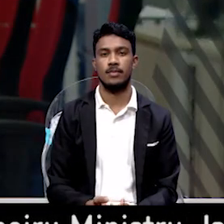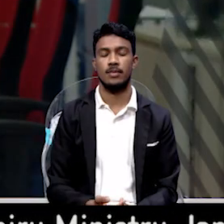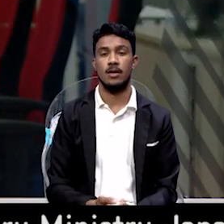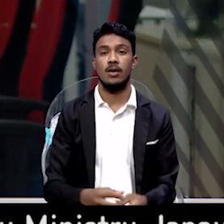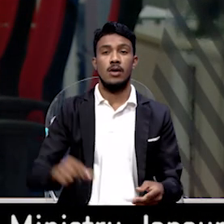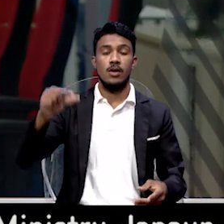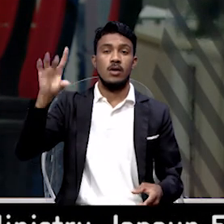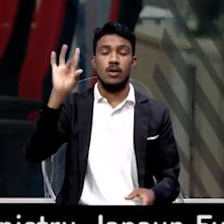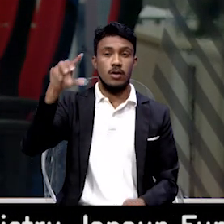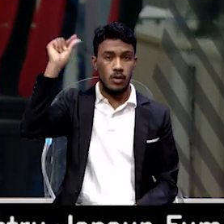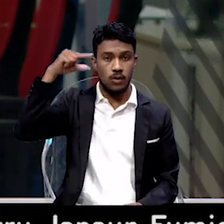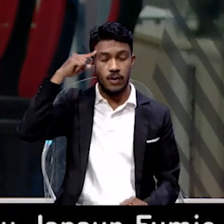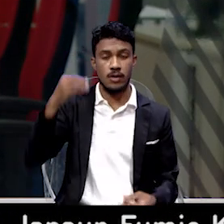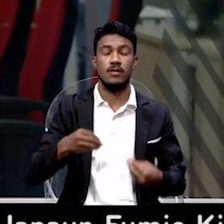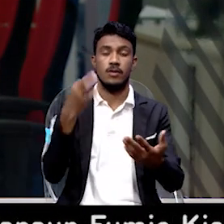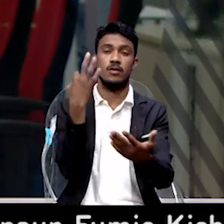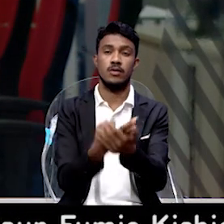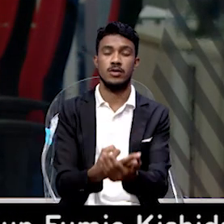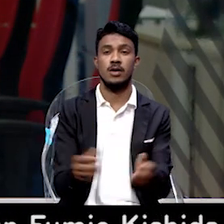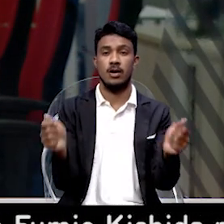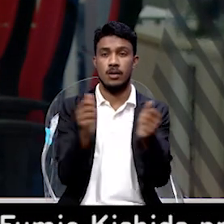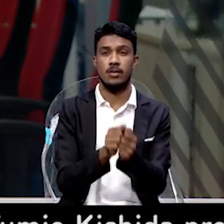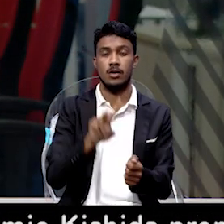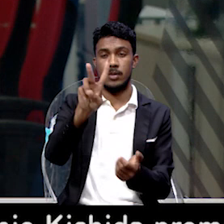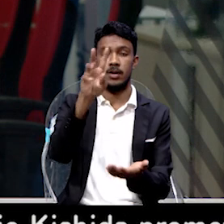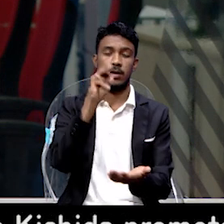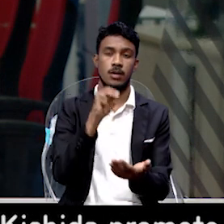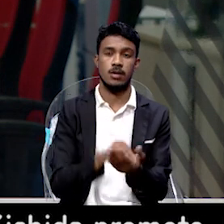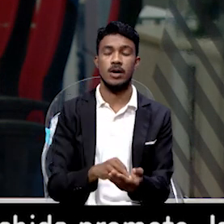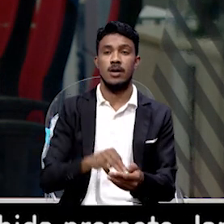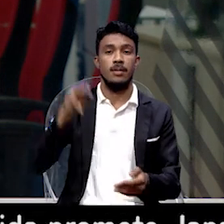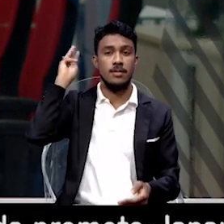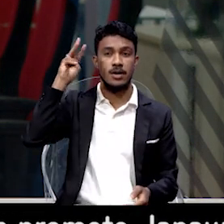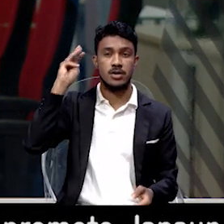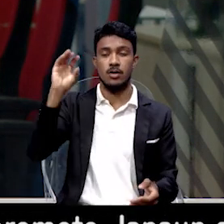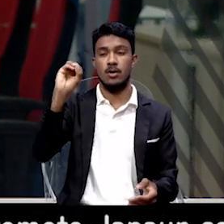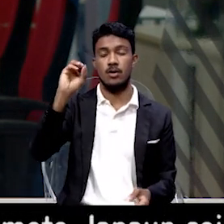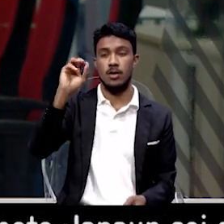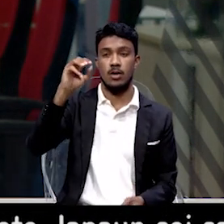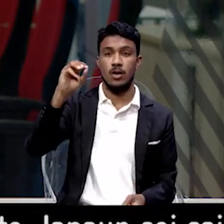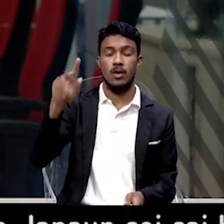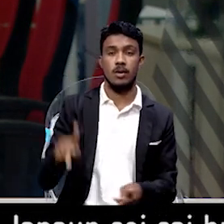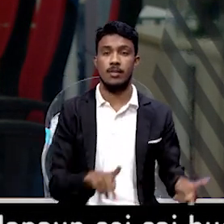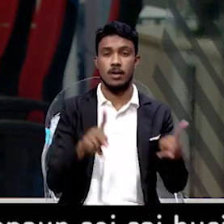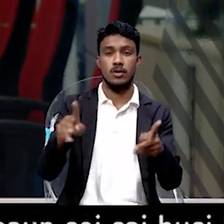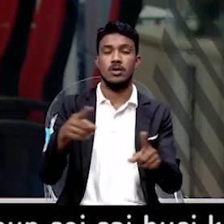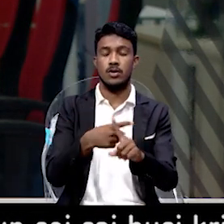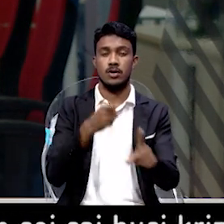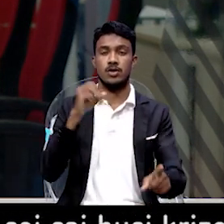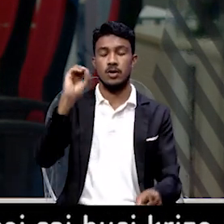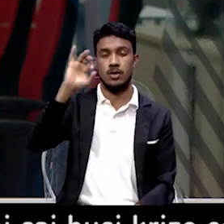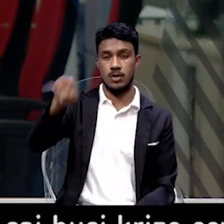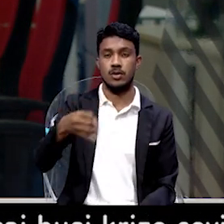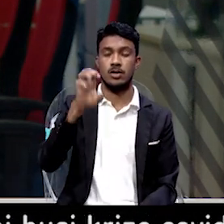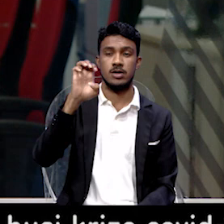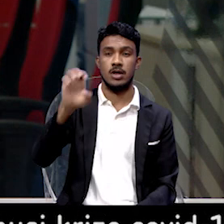Oitavo governo aloca orçamento remontante milhão ruaresim para o Ministério de Obras Públicas, o seu orçamento geral do Estado tinha um ruar no